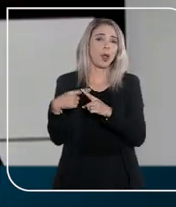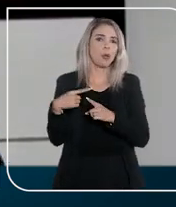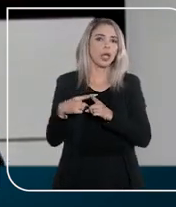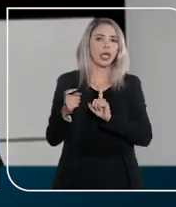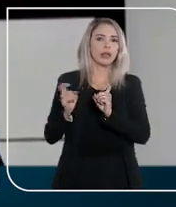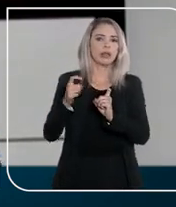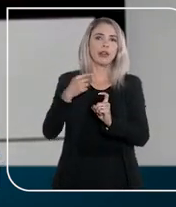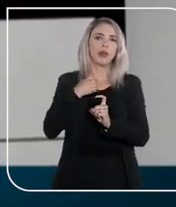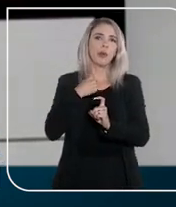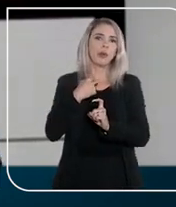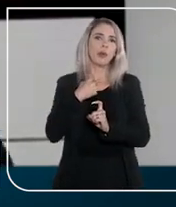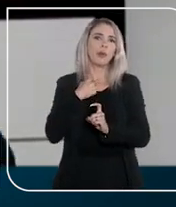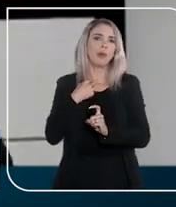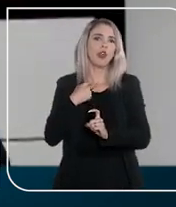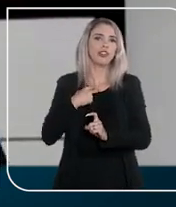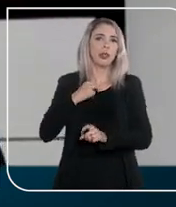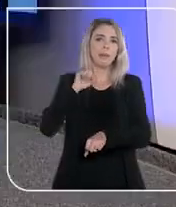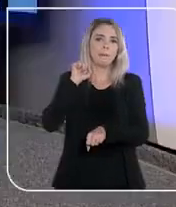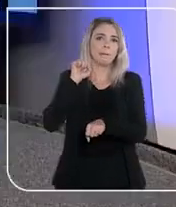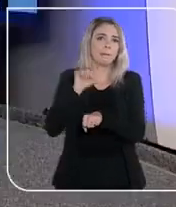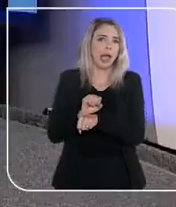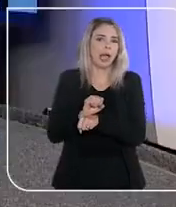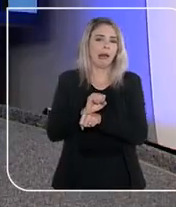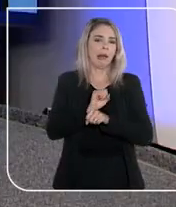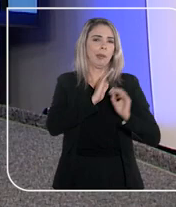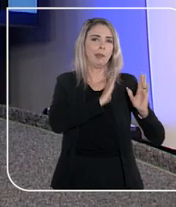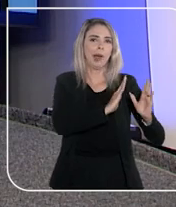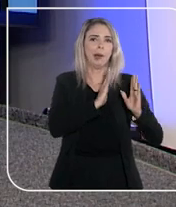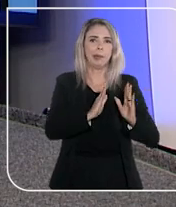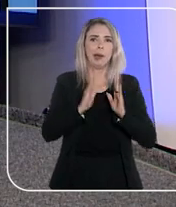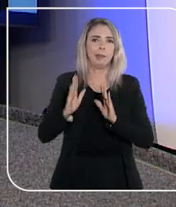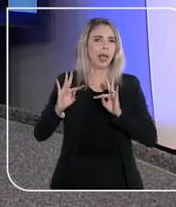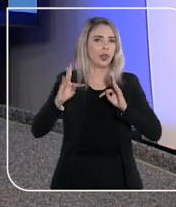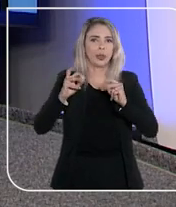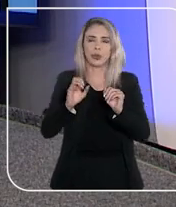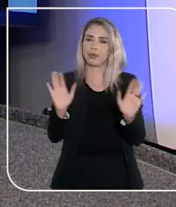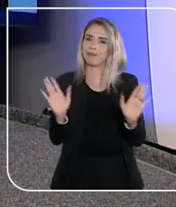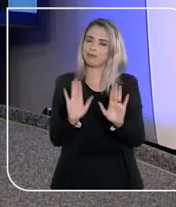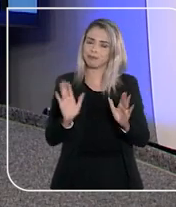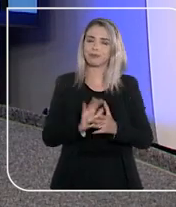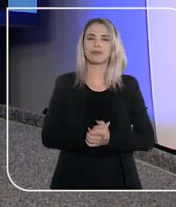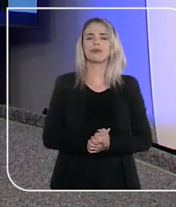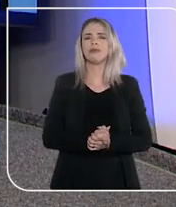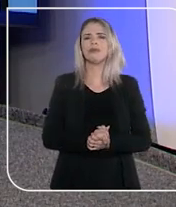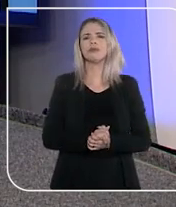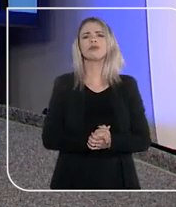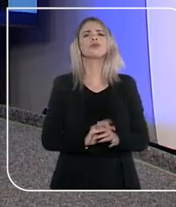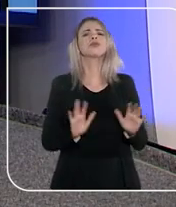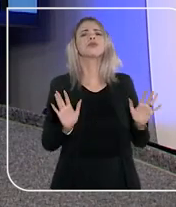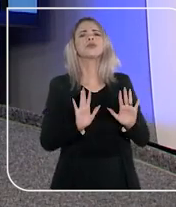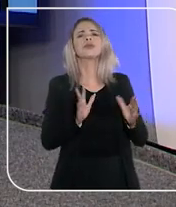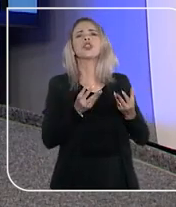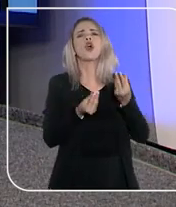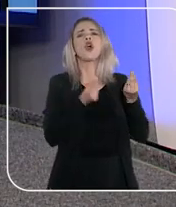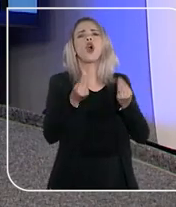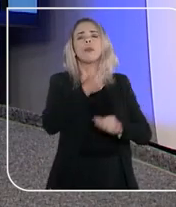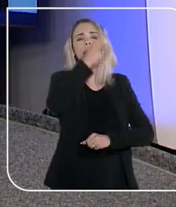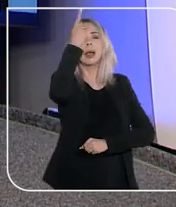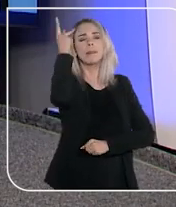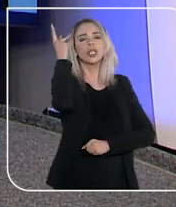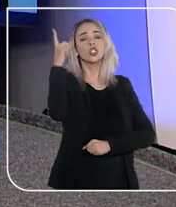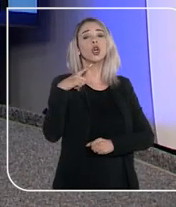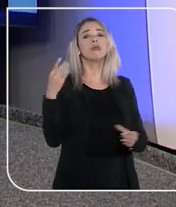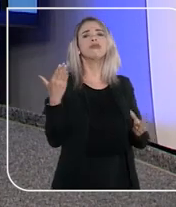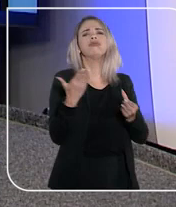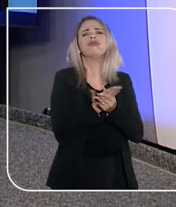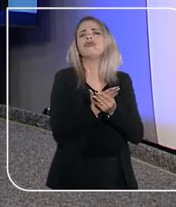ficar engessada durante as fases. Doutor Fábio, e como é que fica a situação dos candidatos sub júdice? E